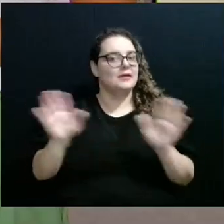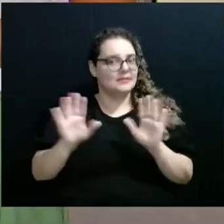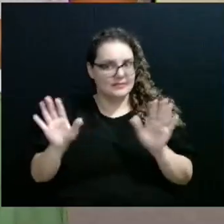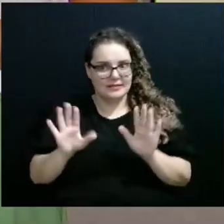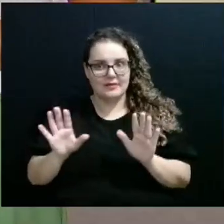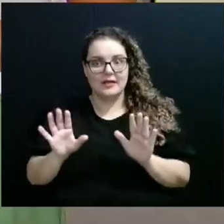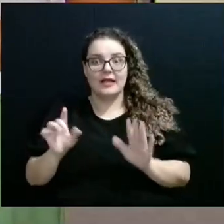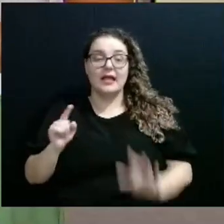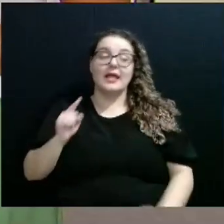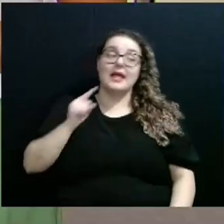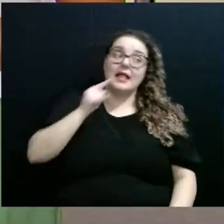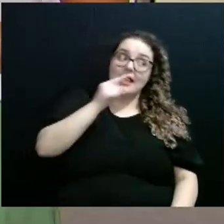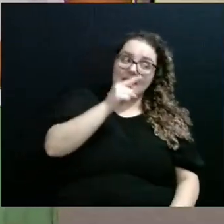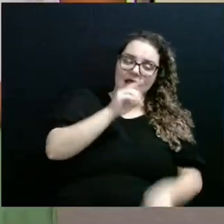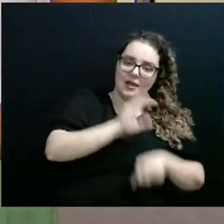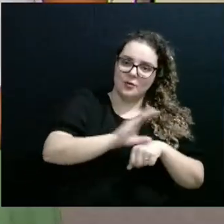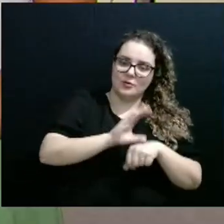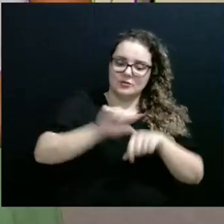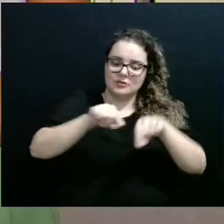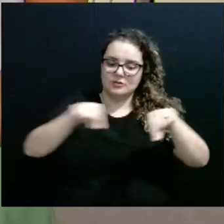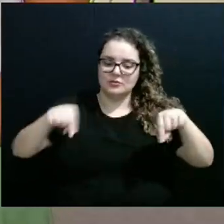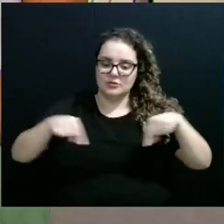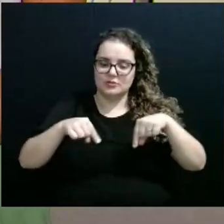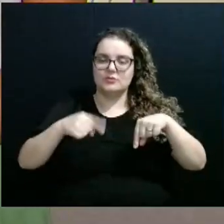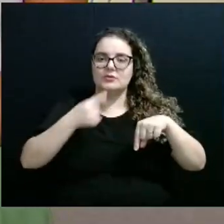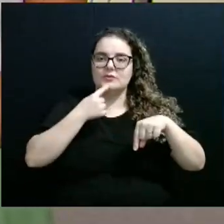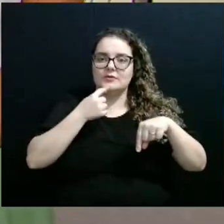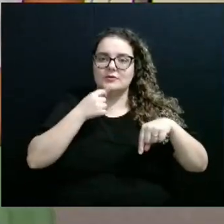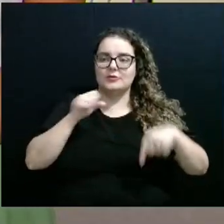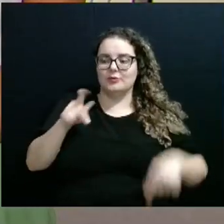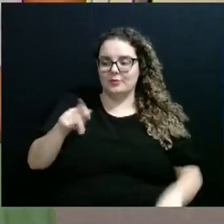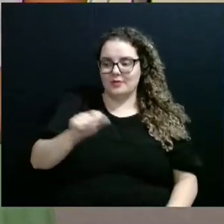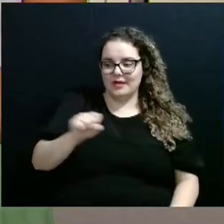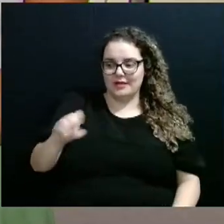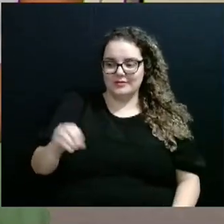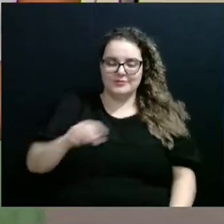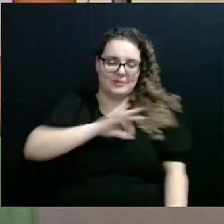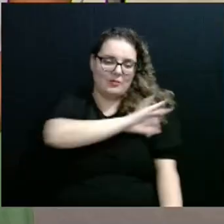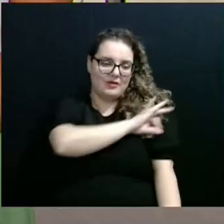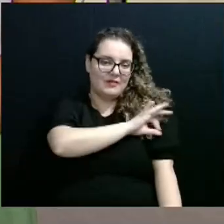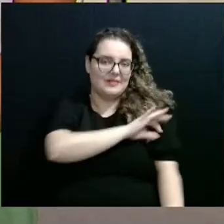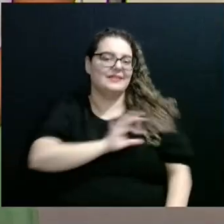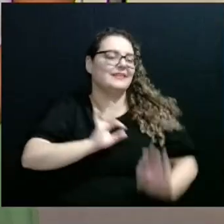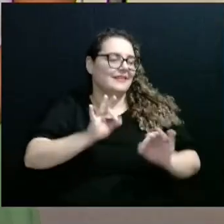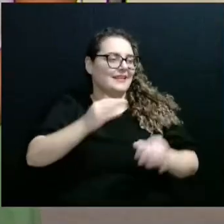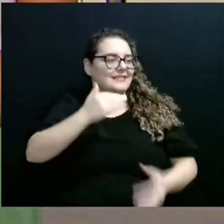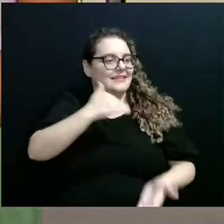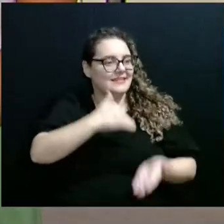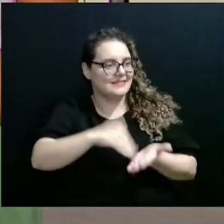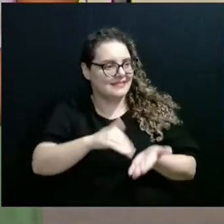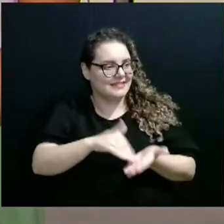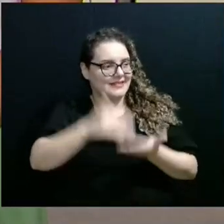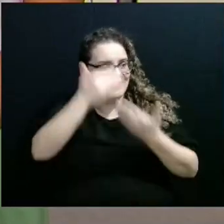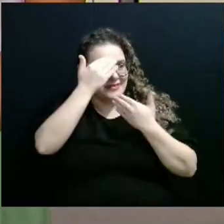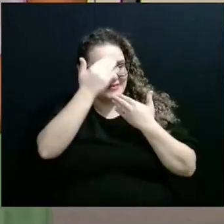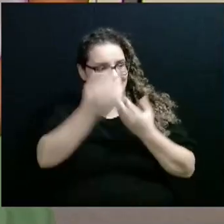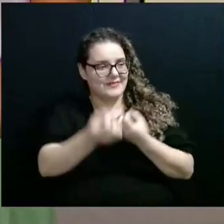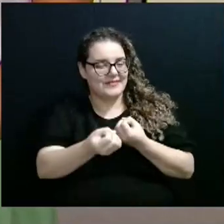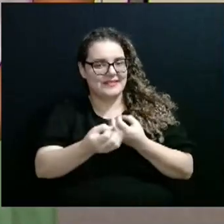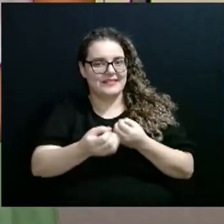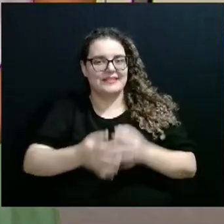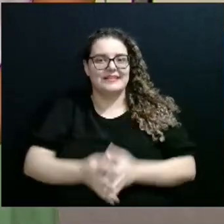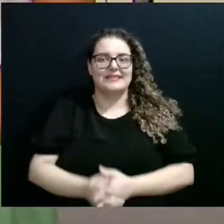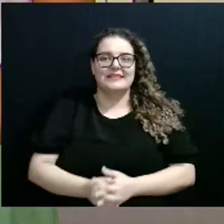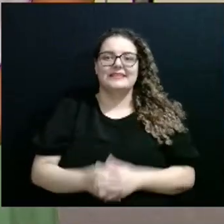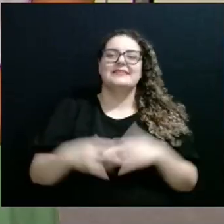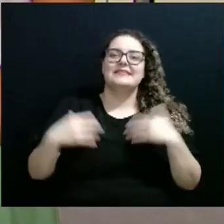curso vai ser lá no Paço, no Salão Vermelho. Tá certo, então, secretária, muito obrigada pelas suas informações. Tá aí, então,